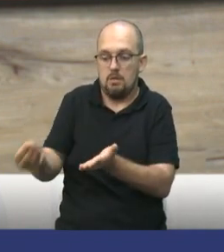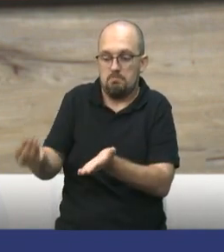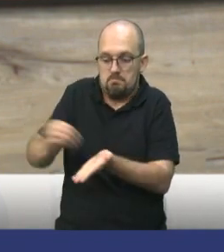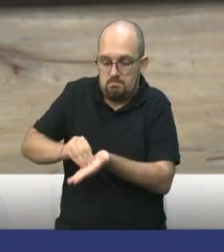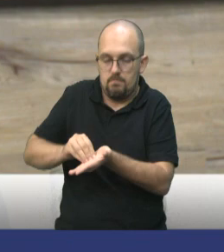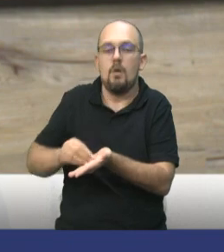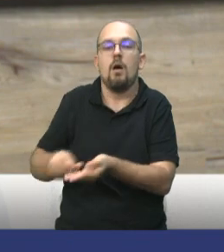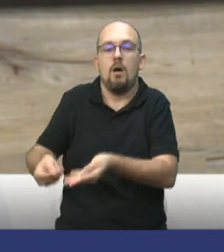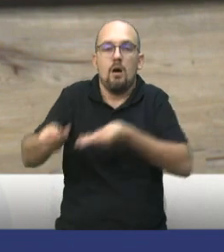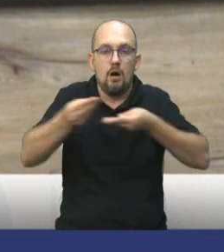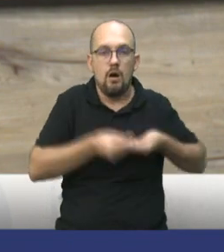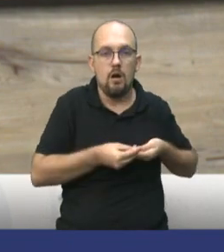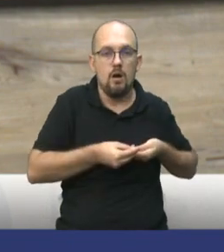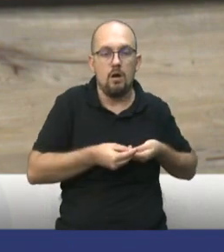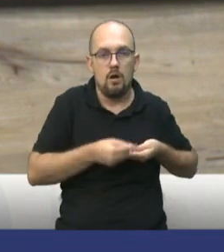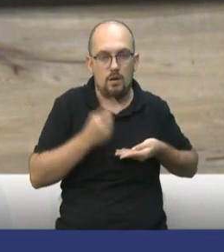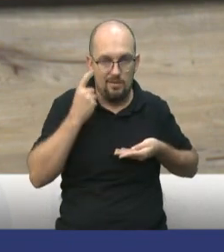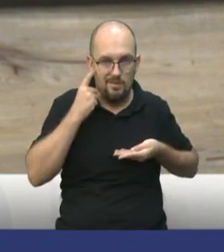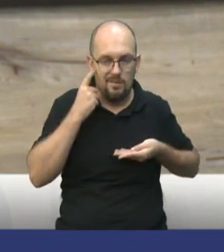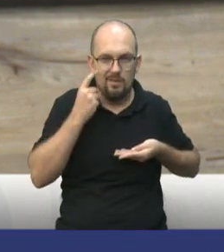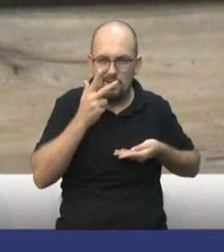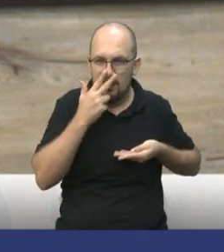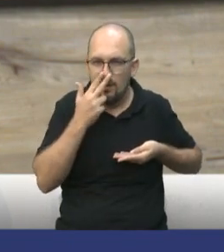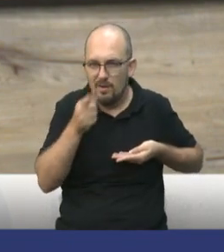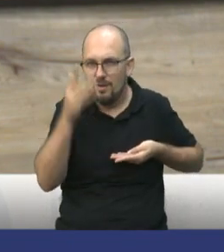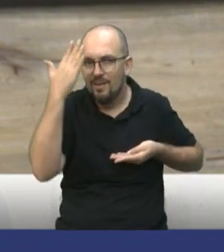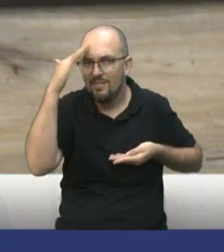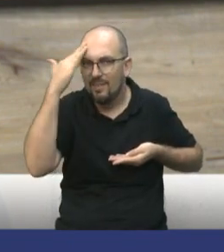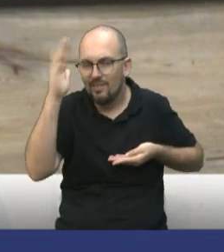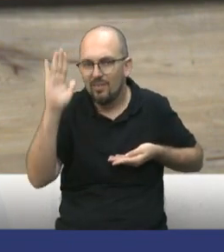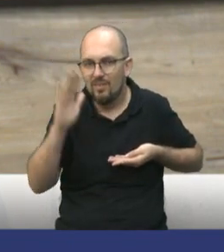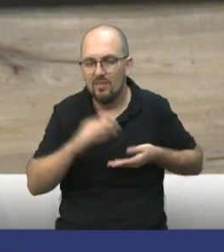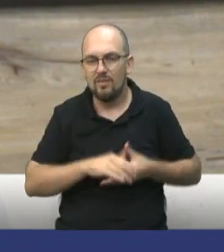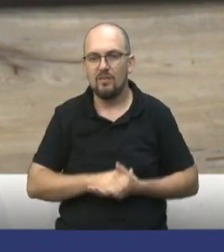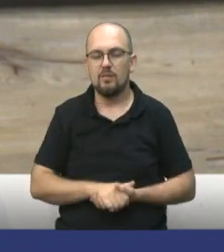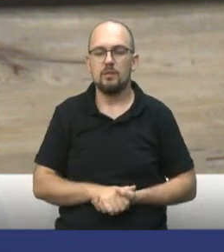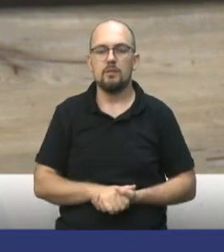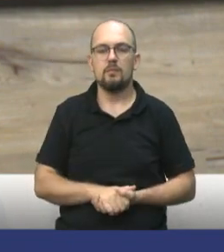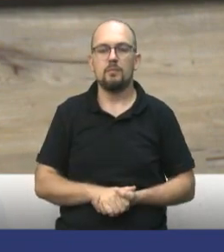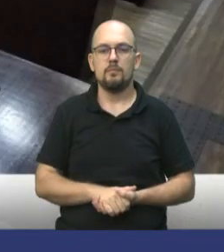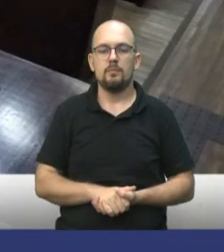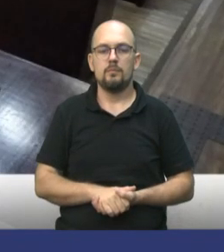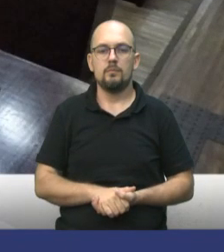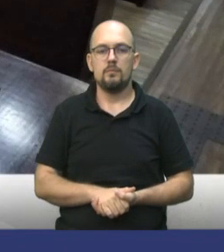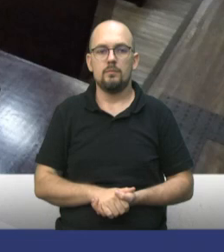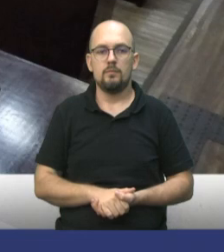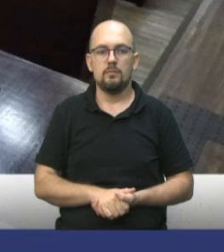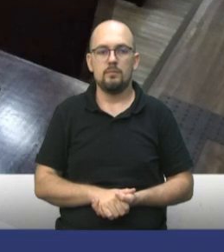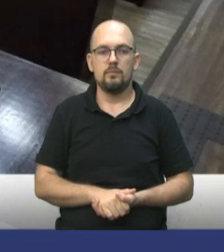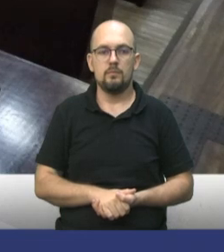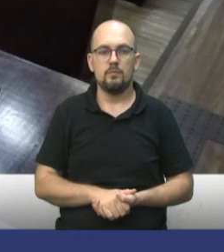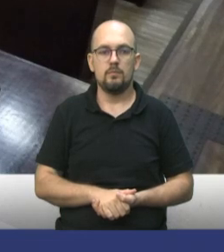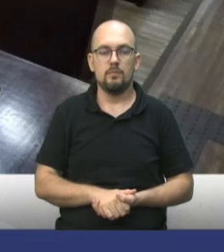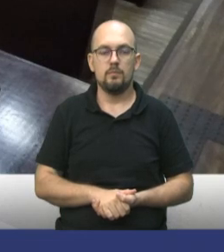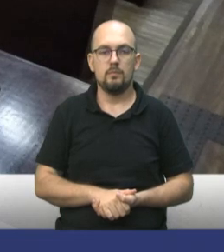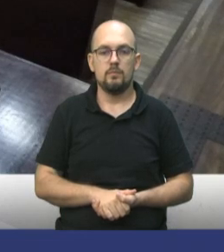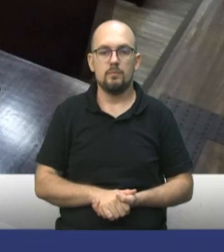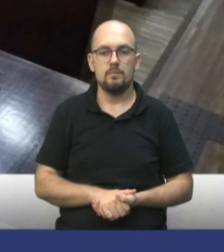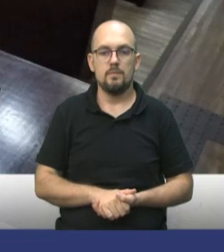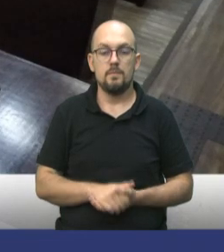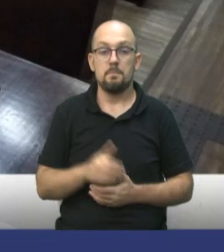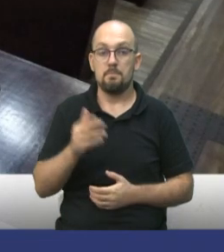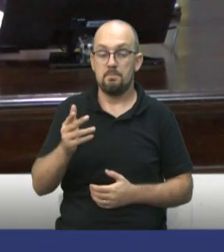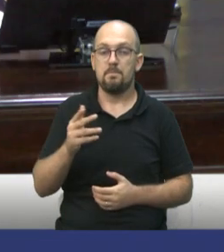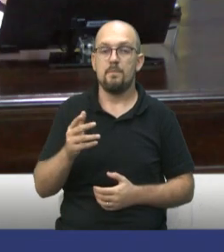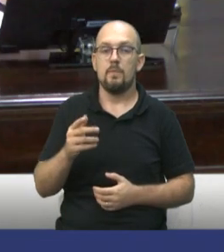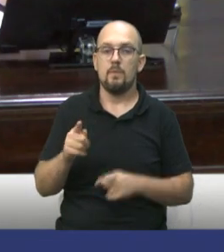as necessidades. Tá? Não sei se ficou compreensível. Tudo de até contribuição, eu